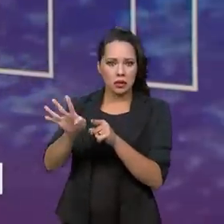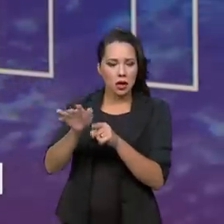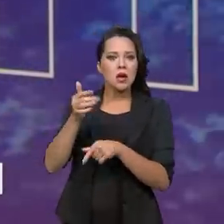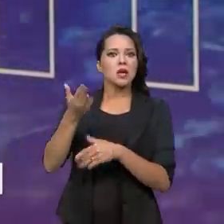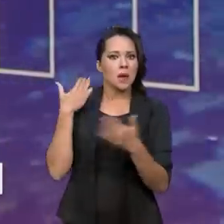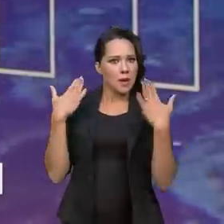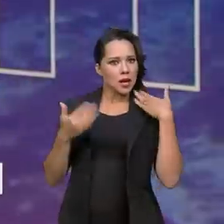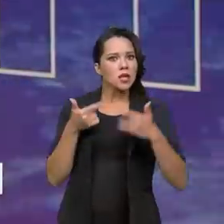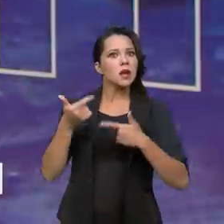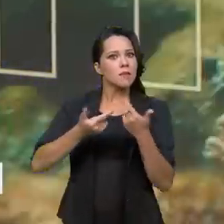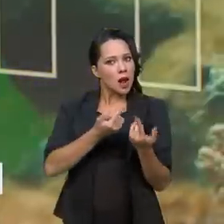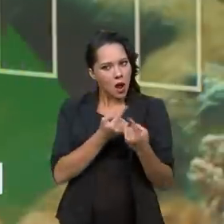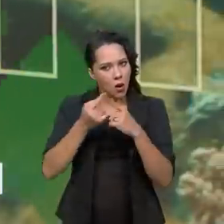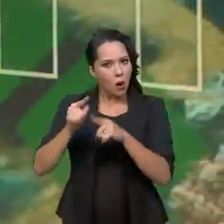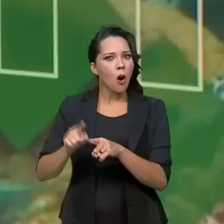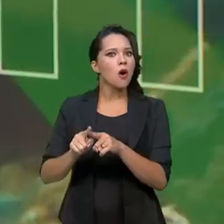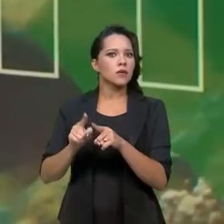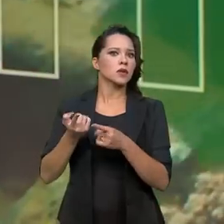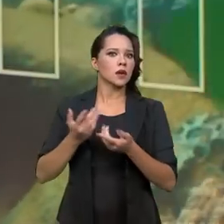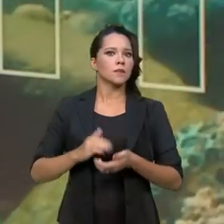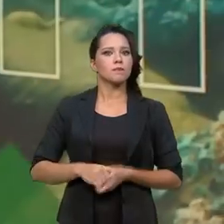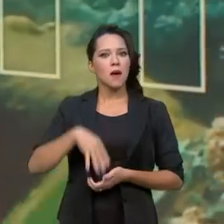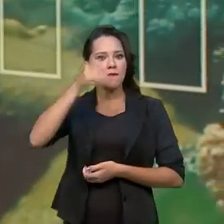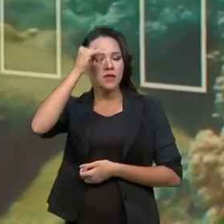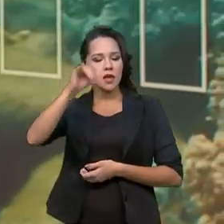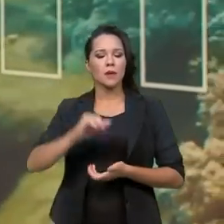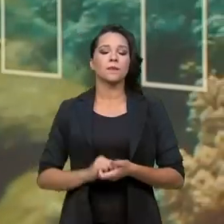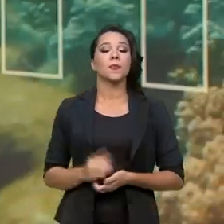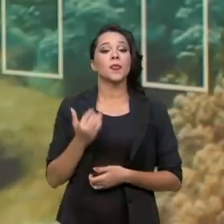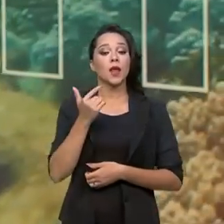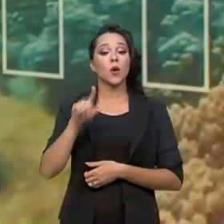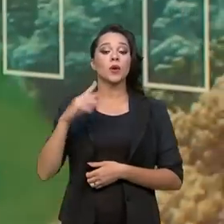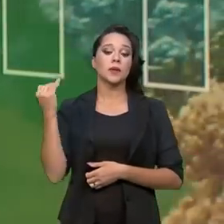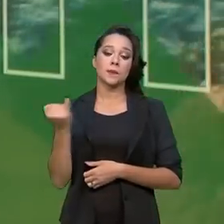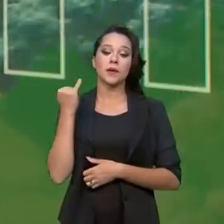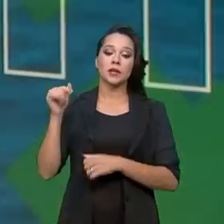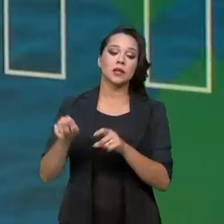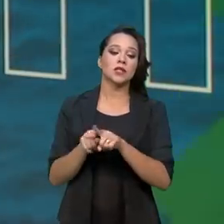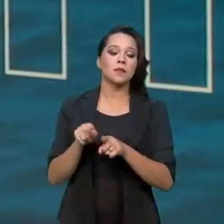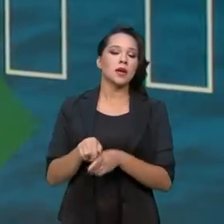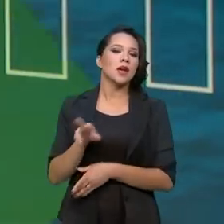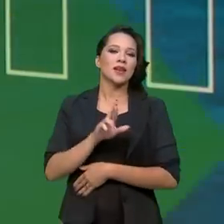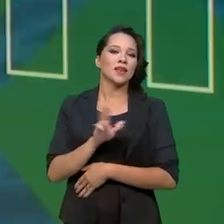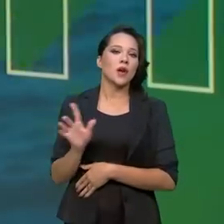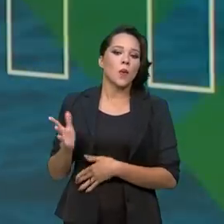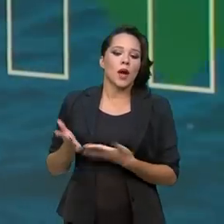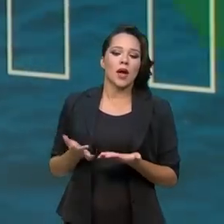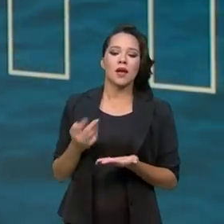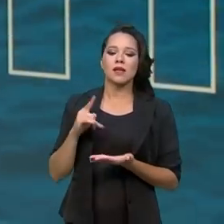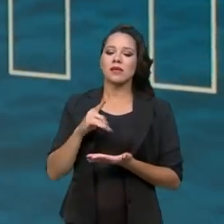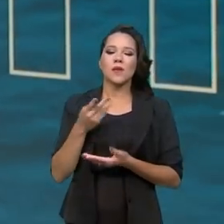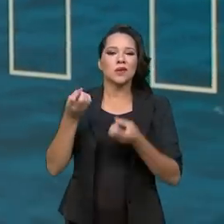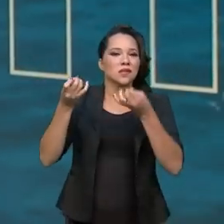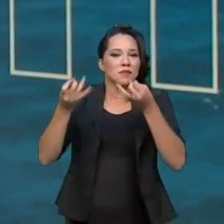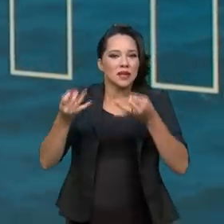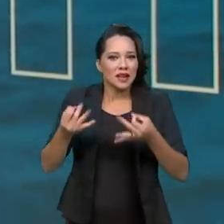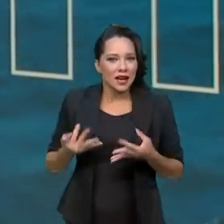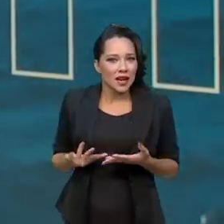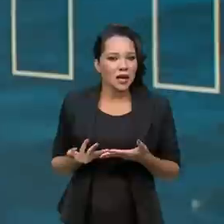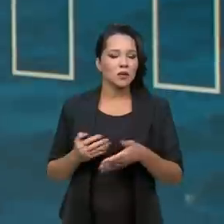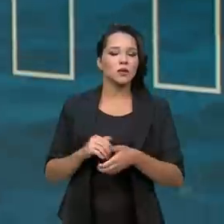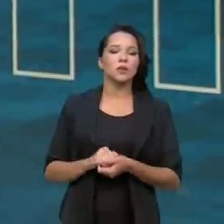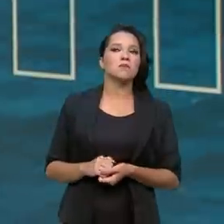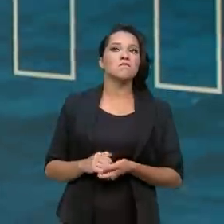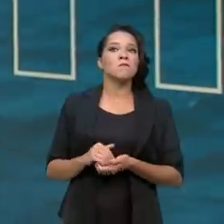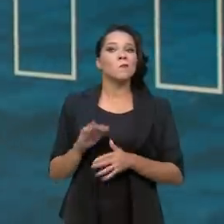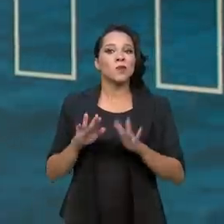fortemente nisso. Existe uma questão também muito importante que não é tão colocado, não